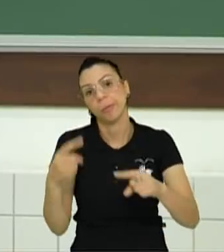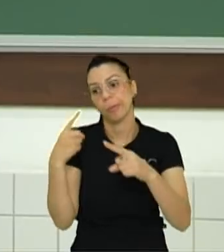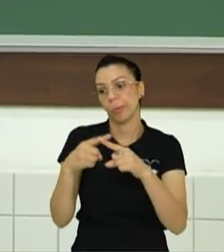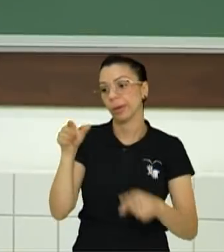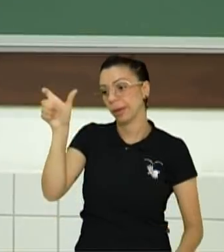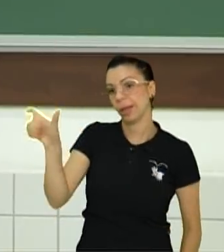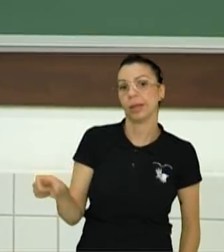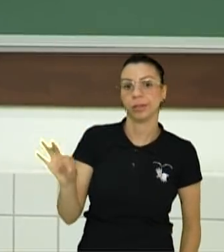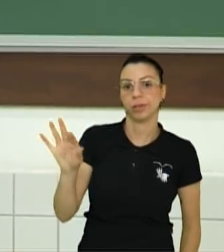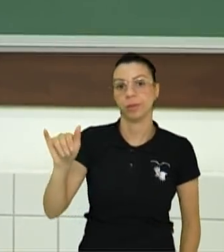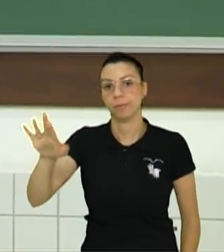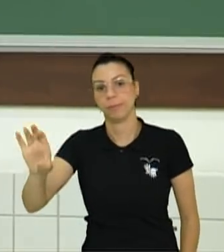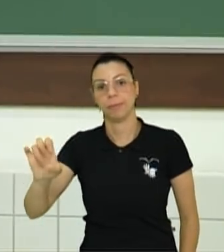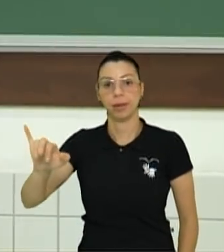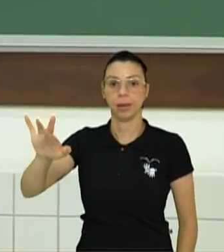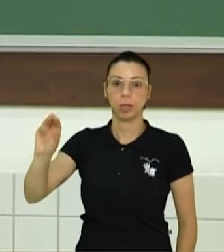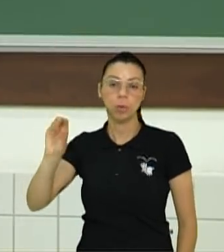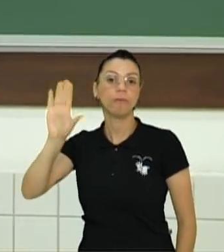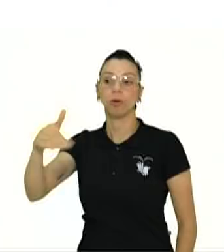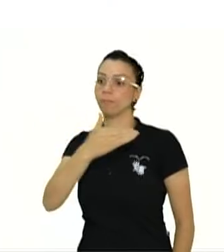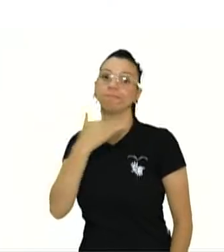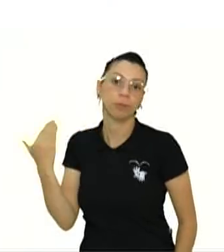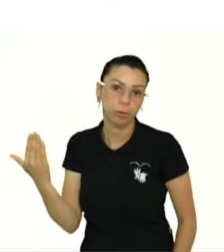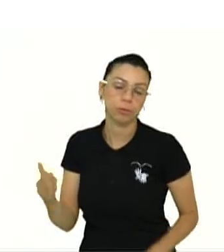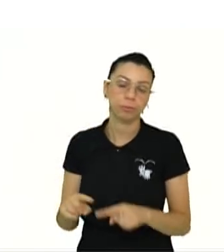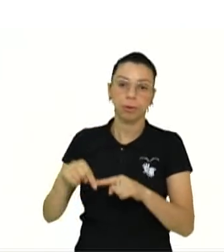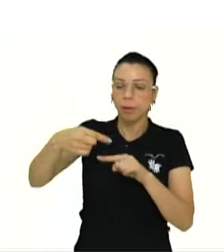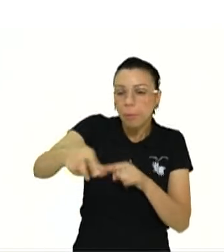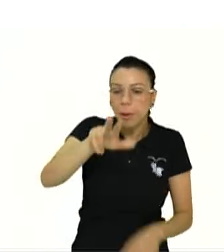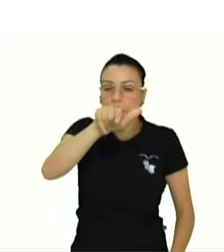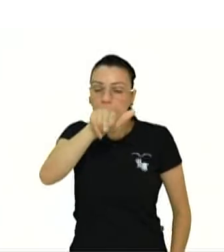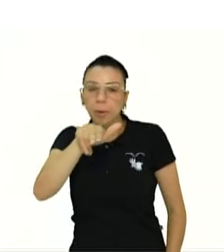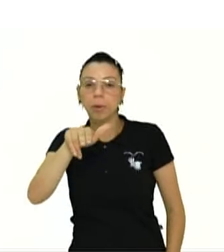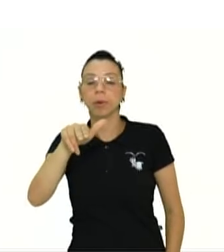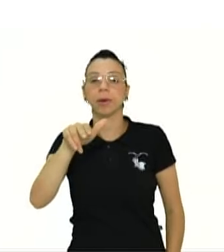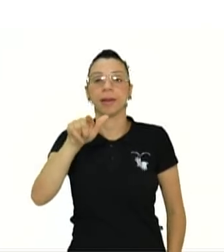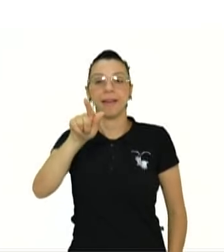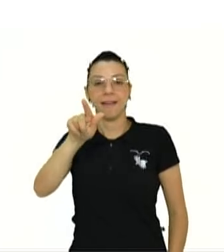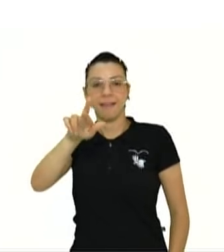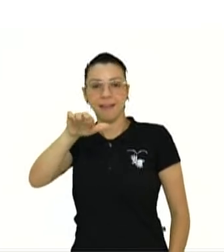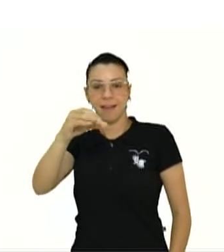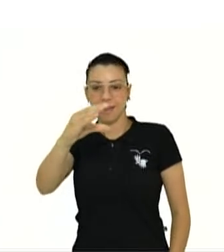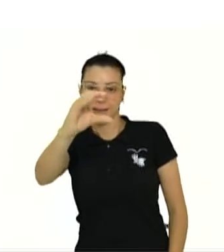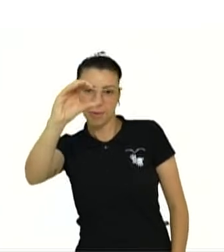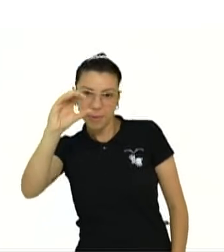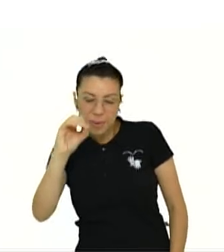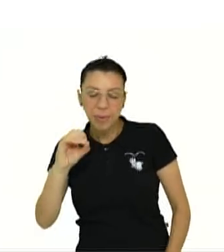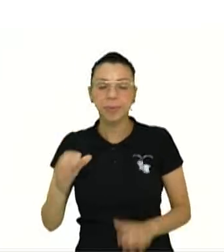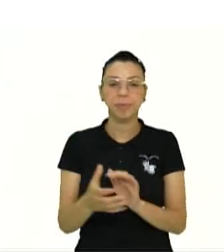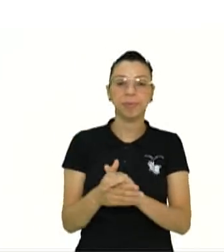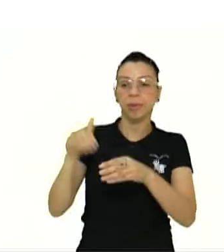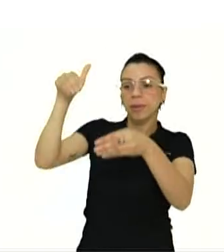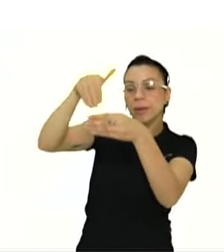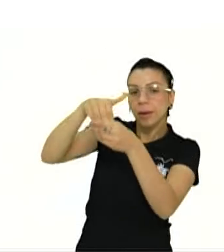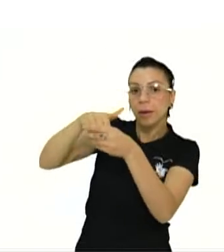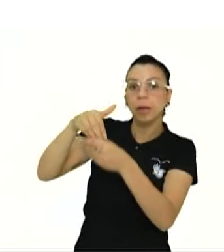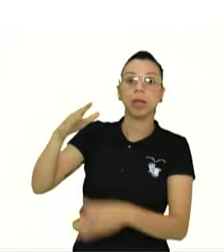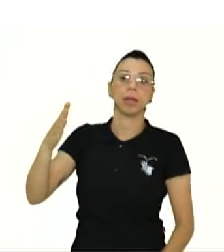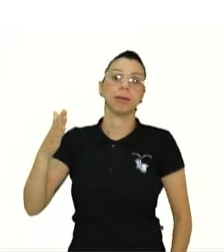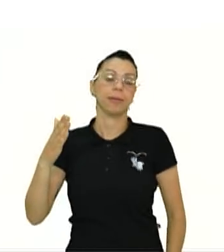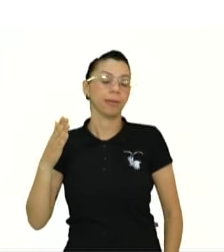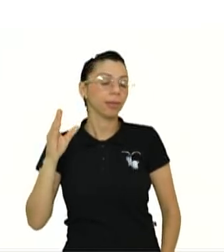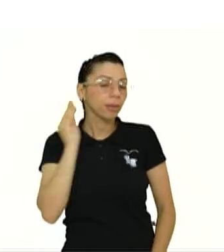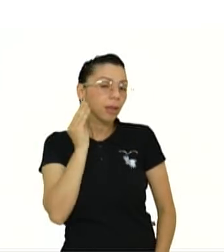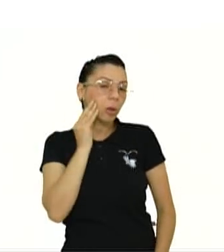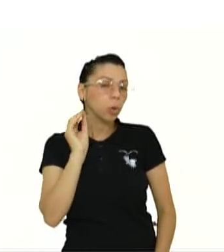assassinado. Depois de Tibério, o irmão dele, Caio Graco, eleito em 123 a.C., tentou pegar as